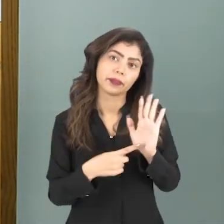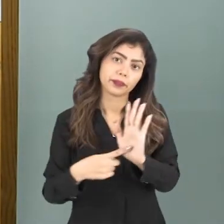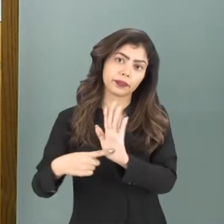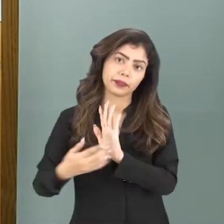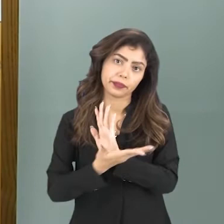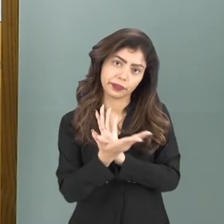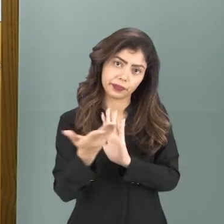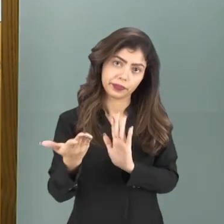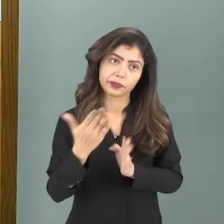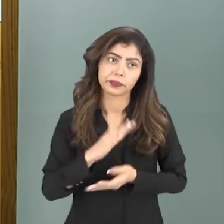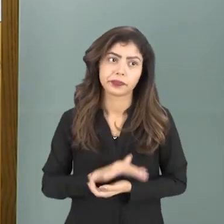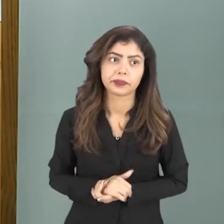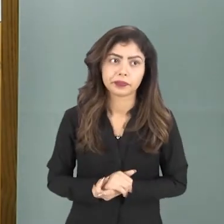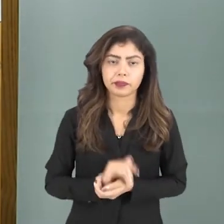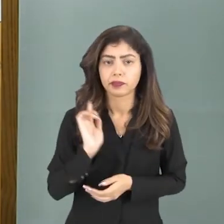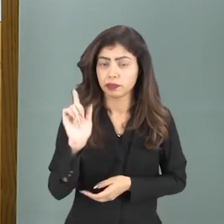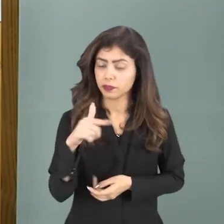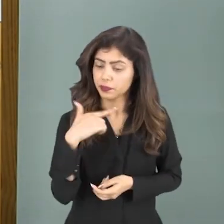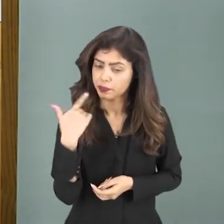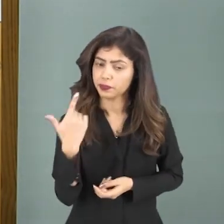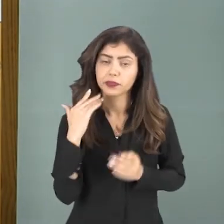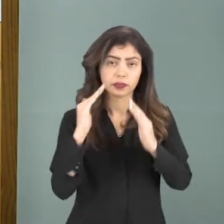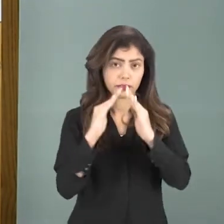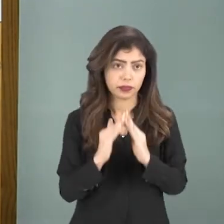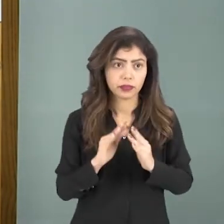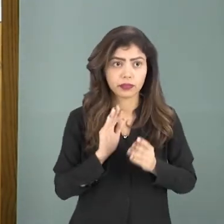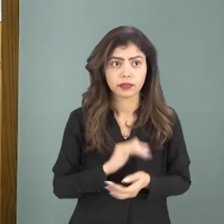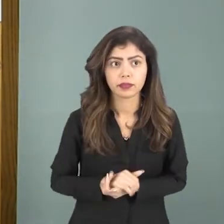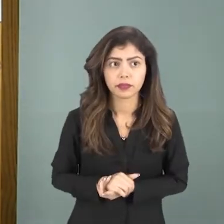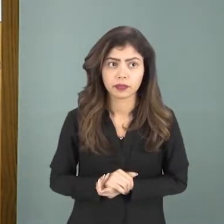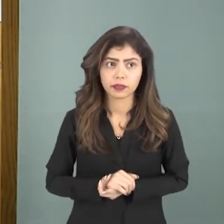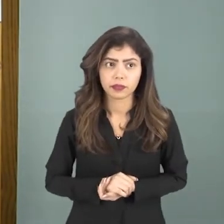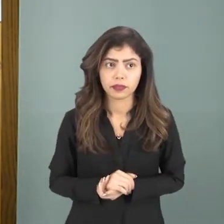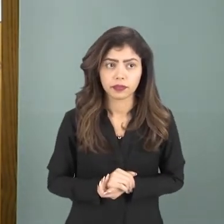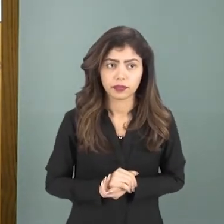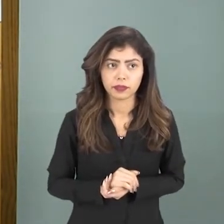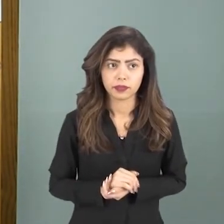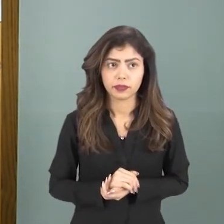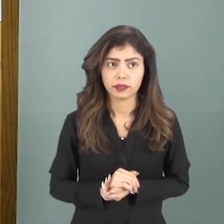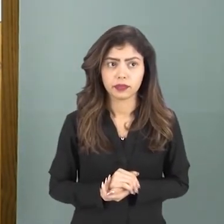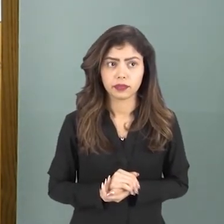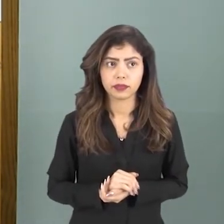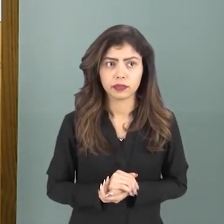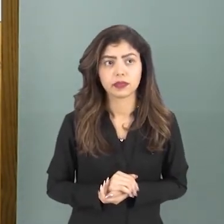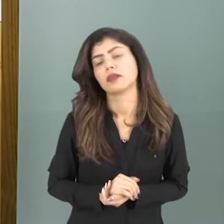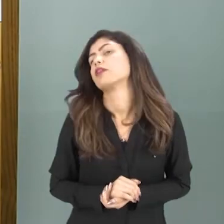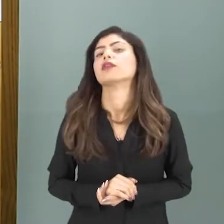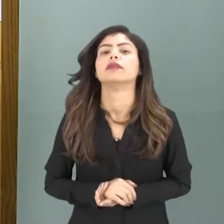vou mostrar para vocês outro tipo de moradia.